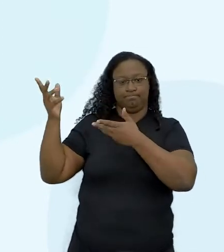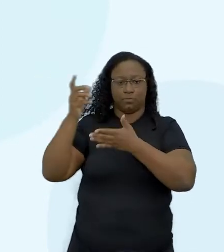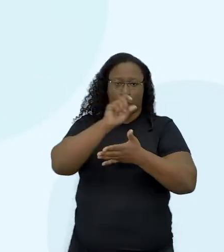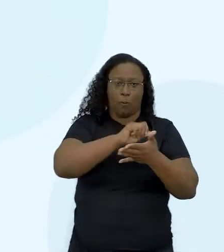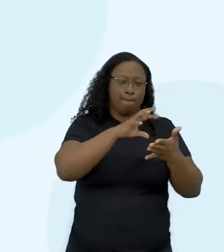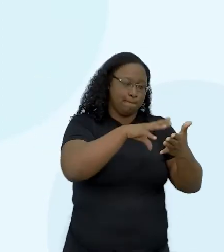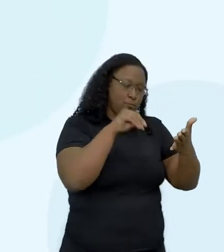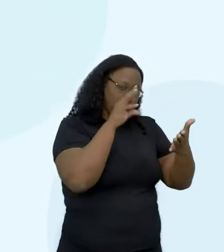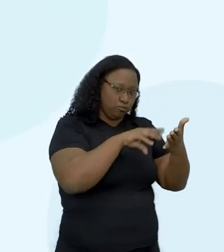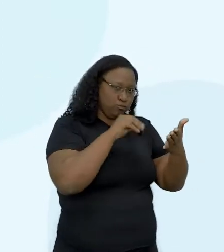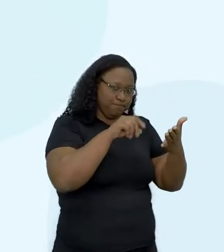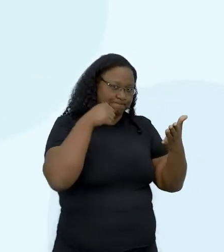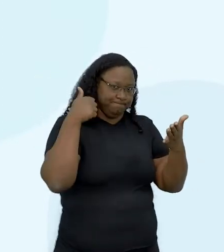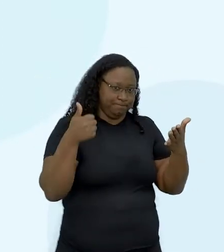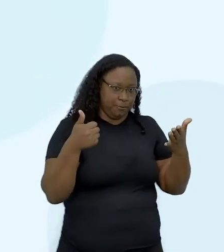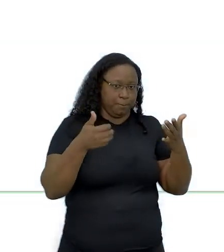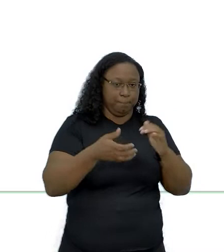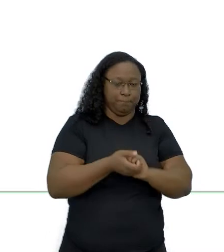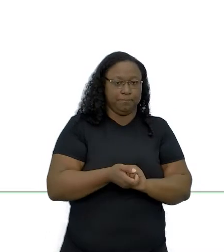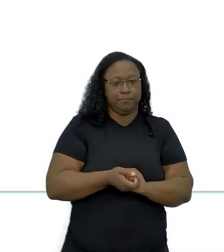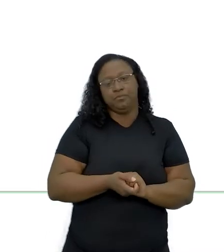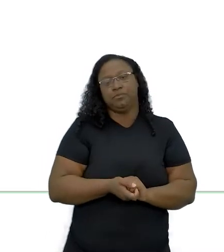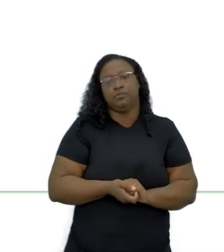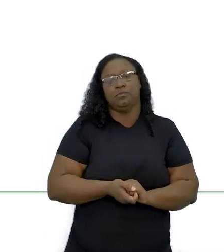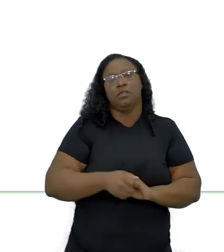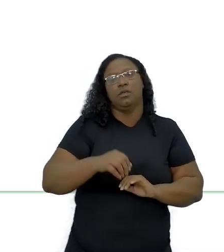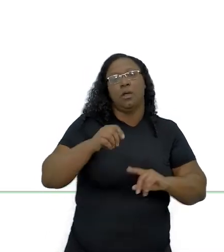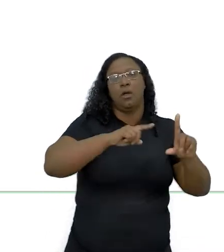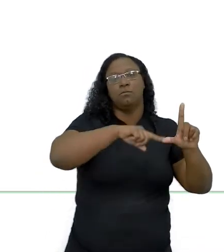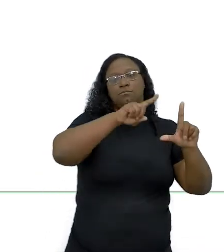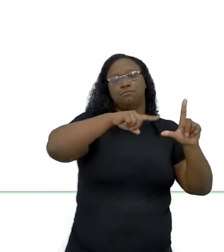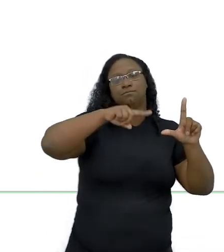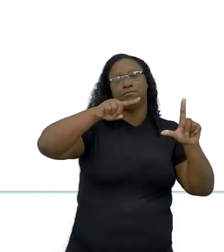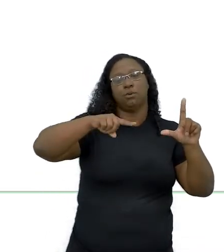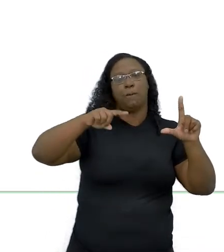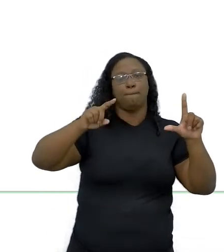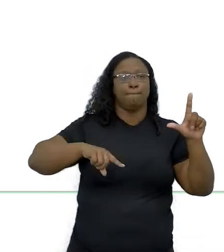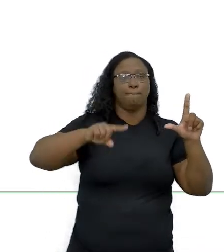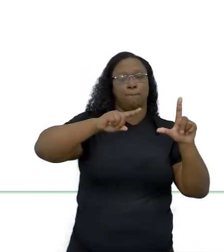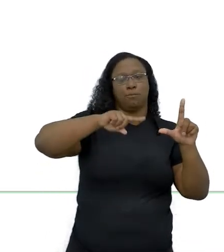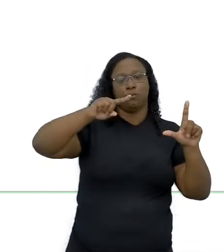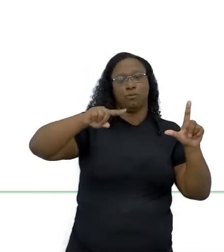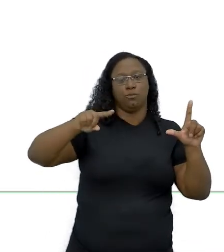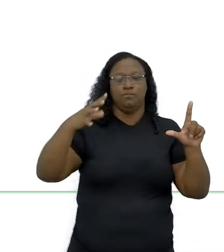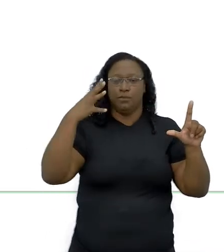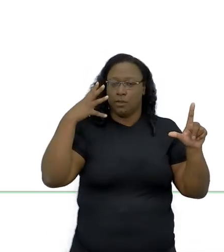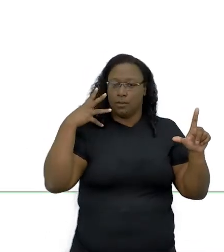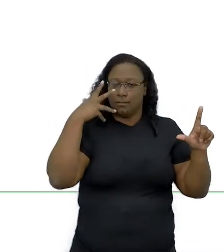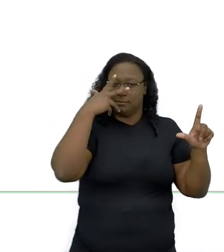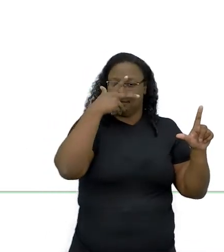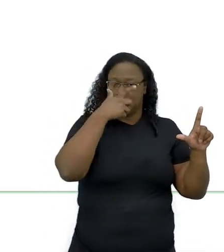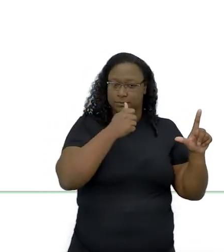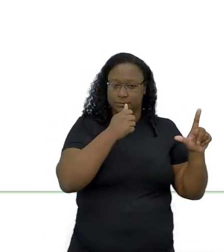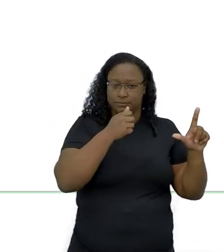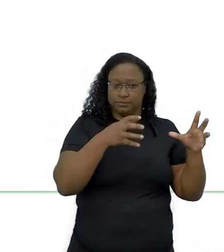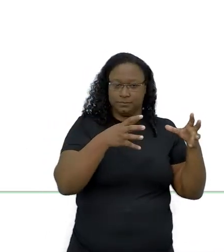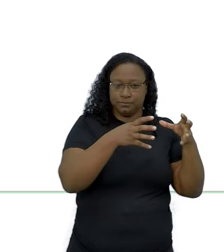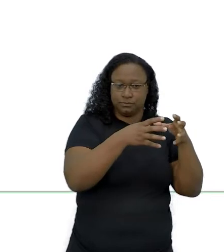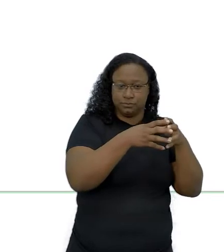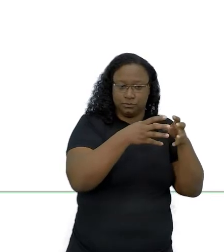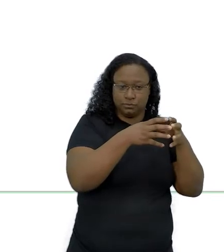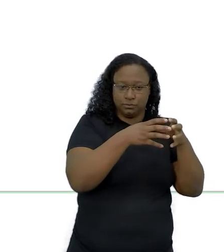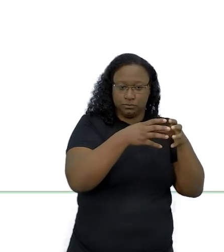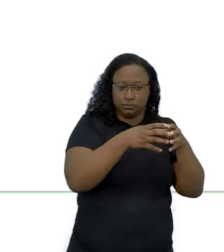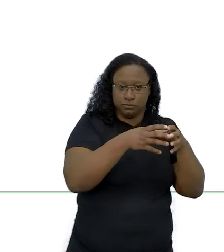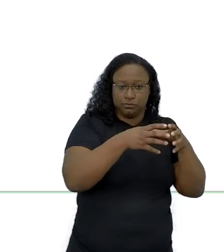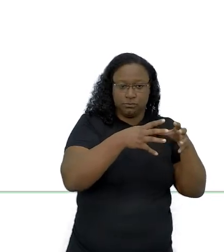esses dados, tá bom? Então vamos lá, eu trouxe alguns gráficos que eu retirei daí. Ó que bonito esse daí, ó. Aqui nós temos uma